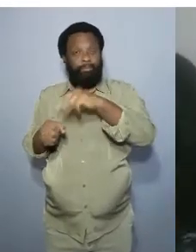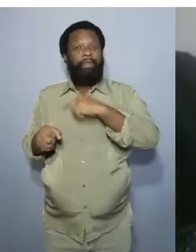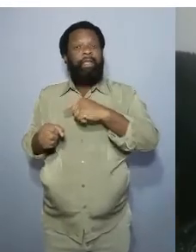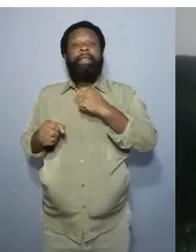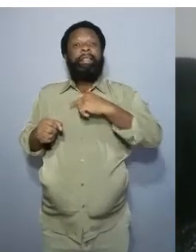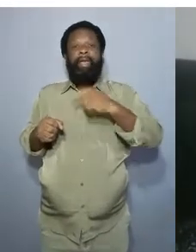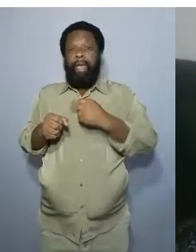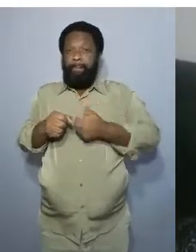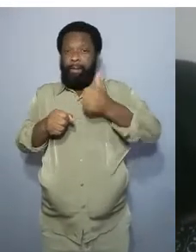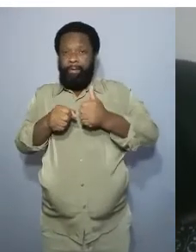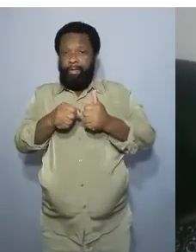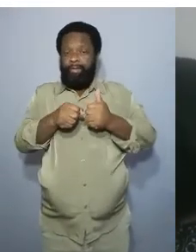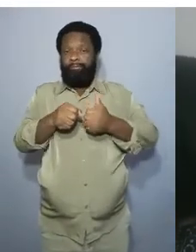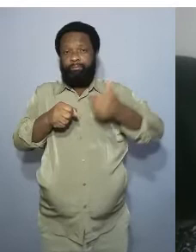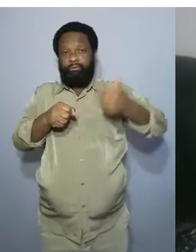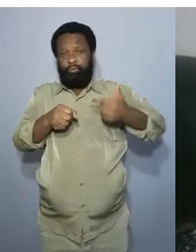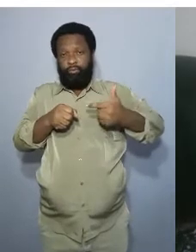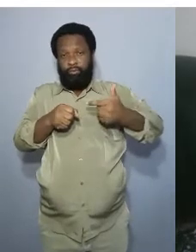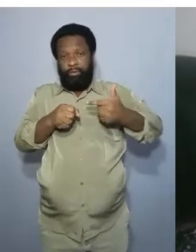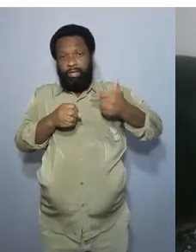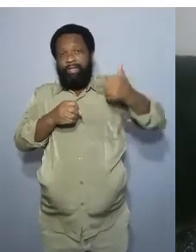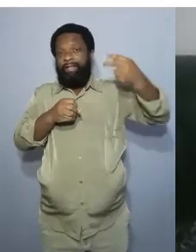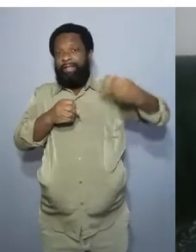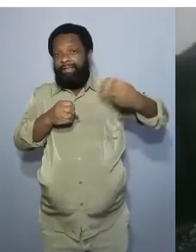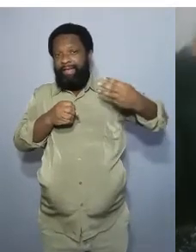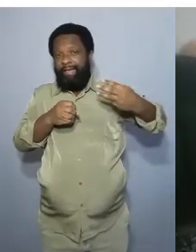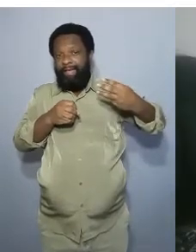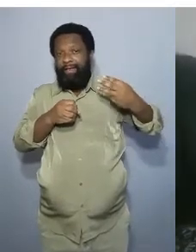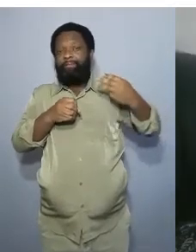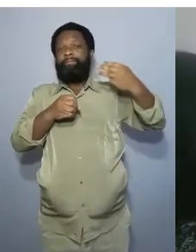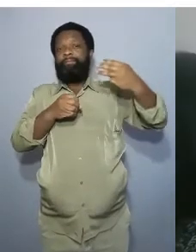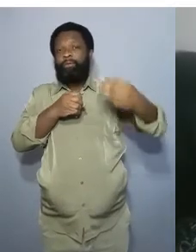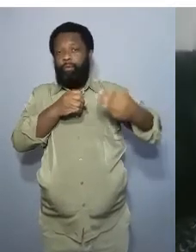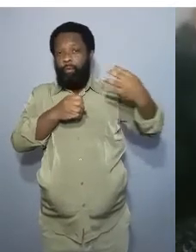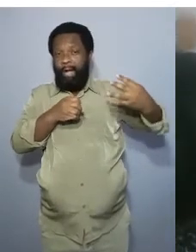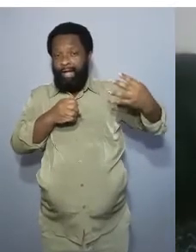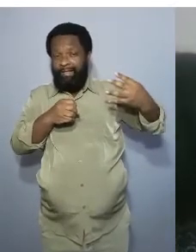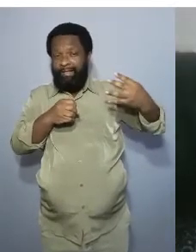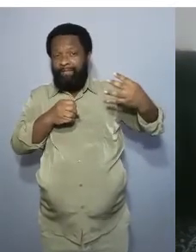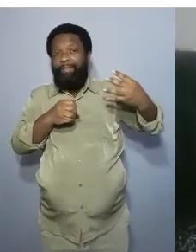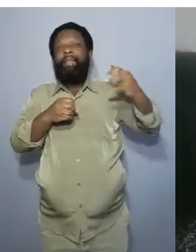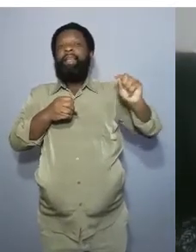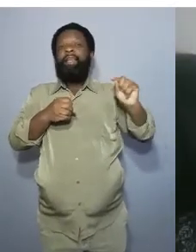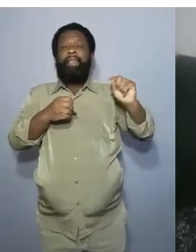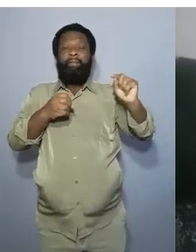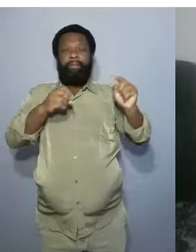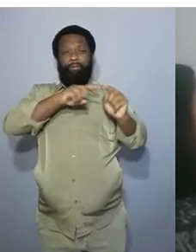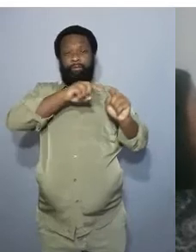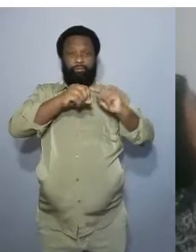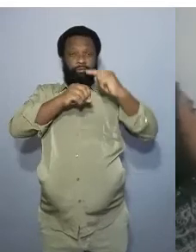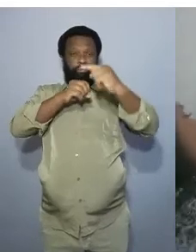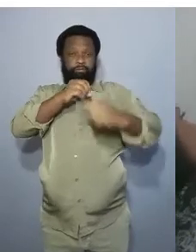nêutrons. Então aqui você tem a primeira camada, a segunda camada, a terceira camada, a quarta camada. Aqui eu